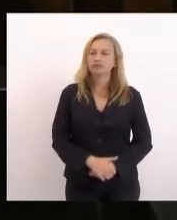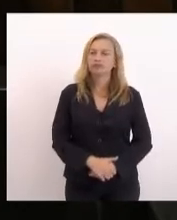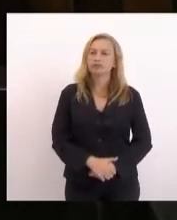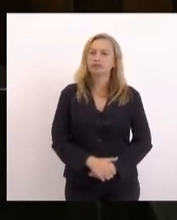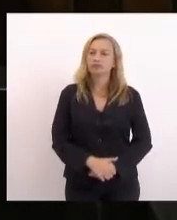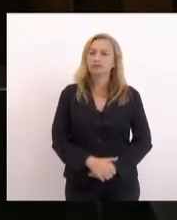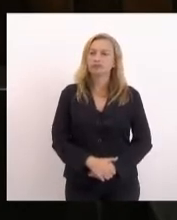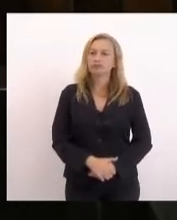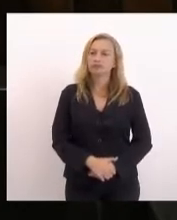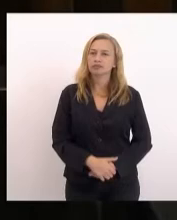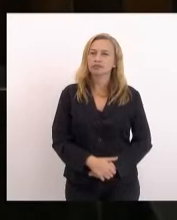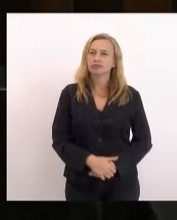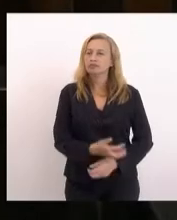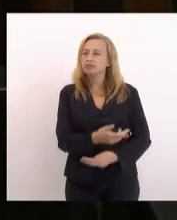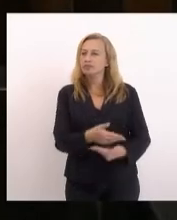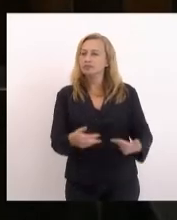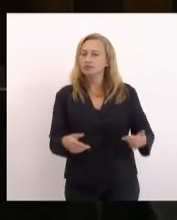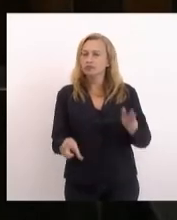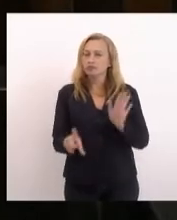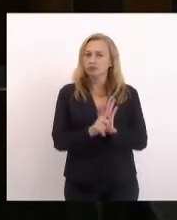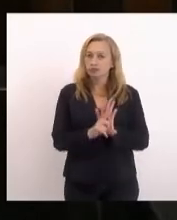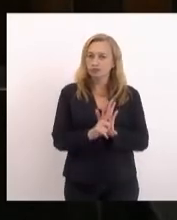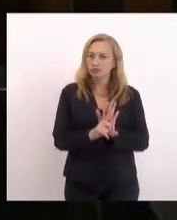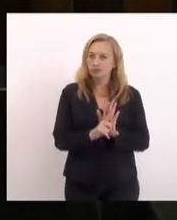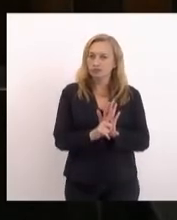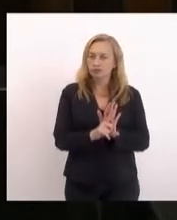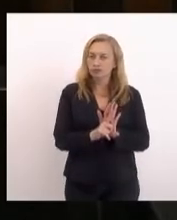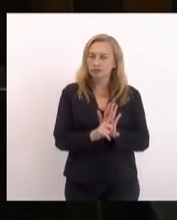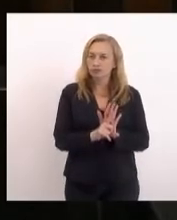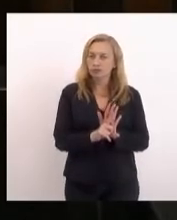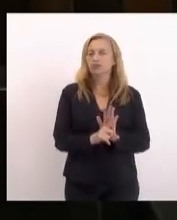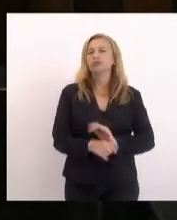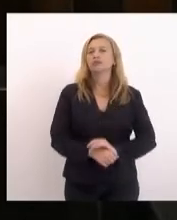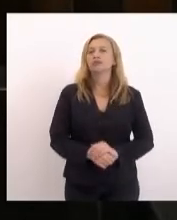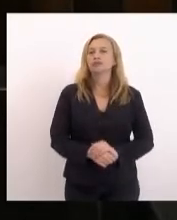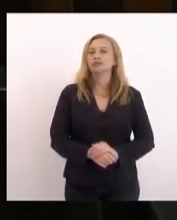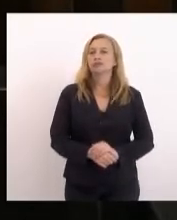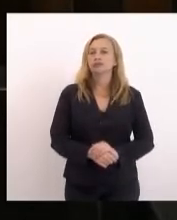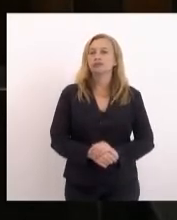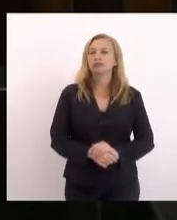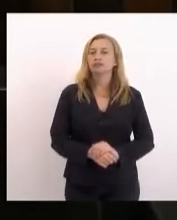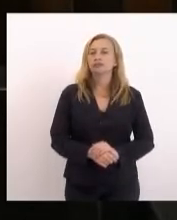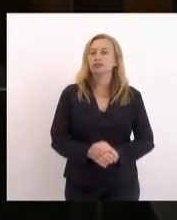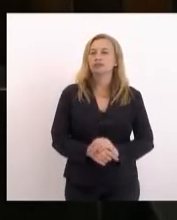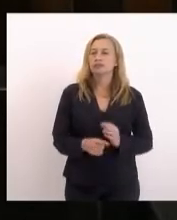seja em diversas leis que implicaram em